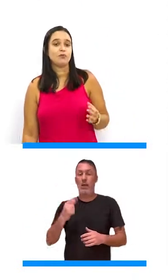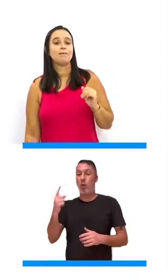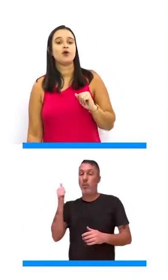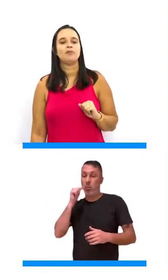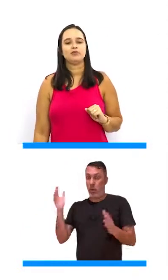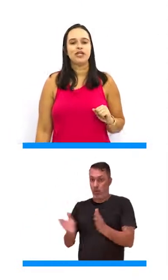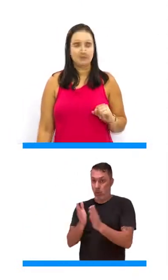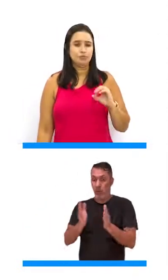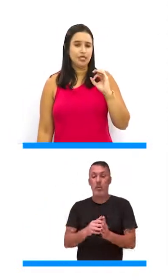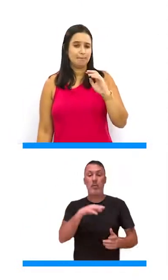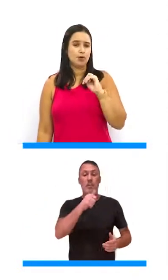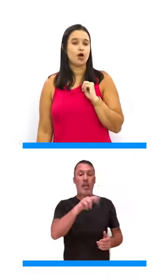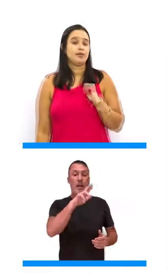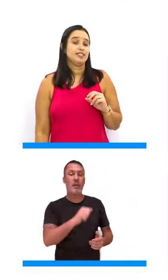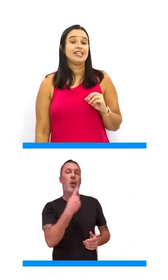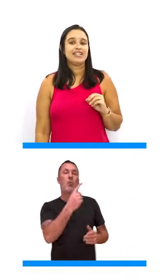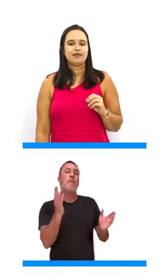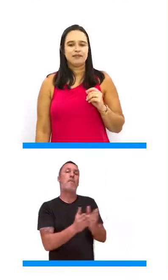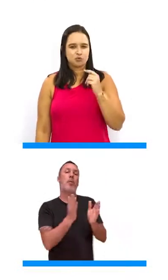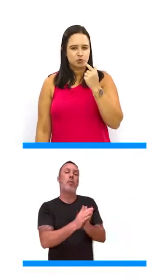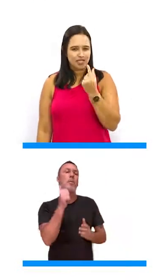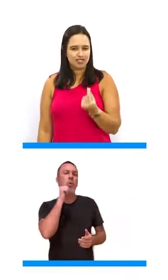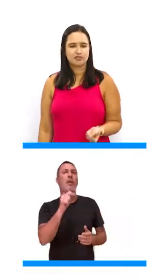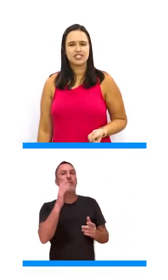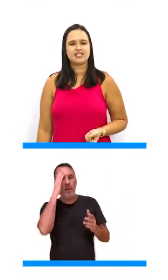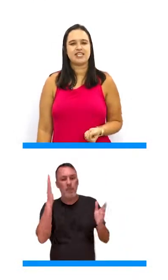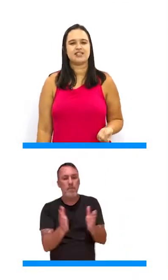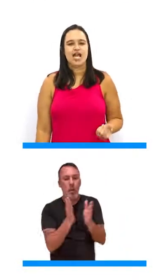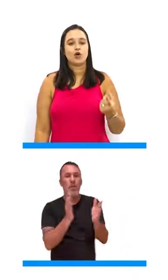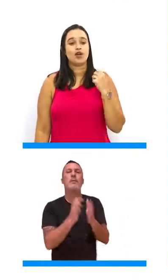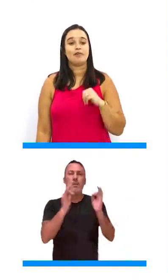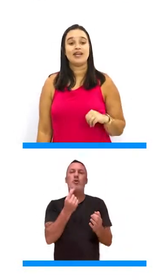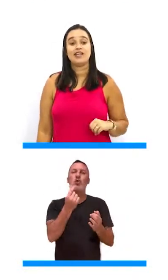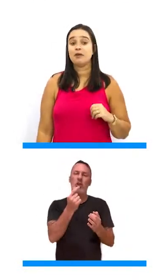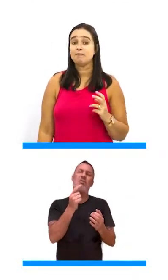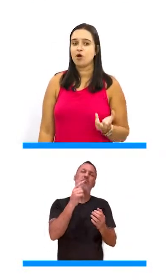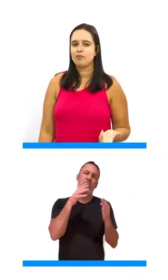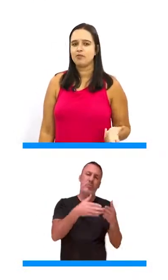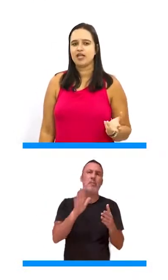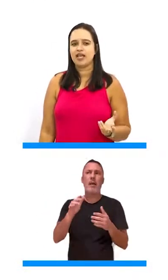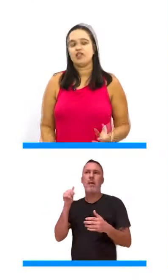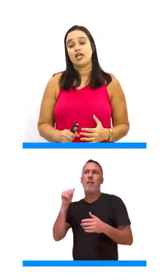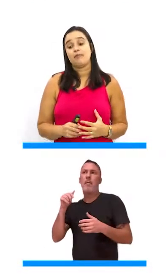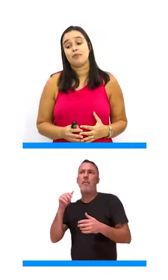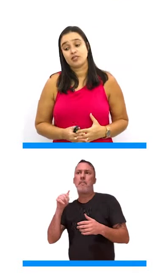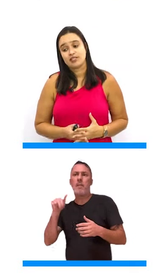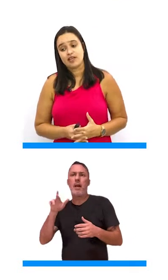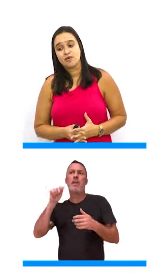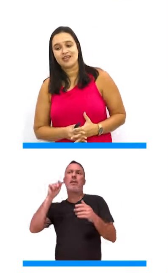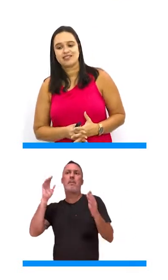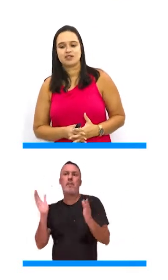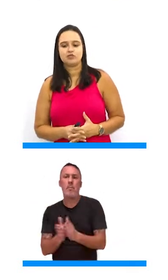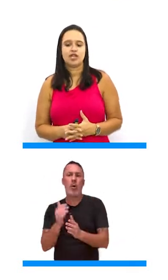Maria é uma pobre mulher. Mulher pobre dá a ideia mesmo de uma questão financeira. Agora, Maria é uma pobre mulher, já pode